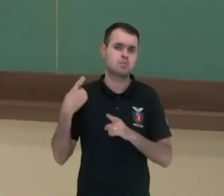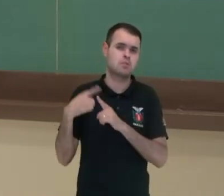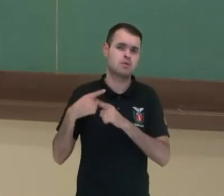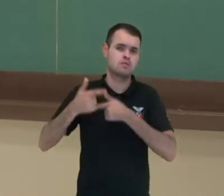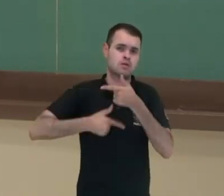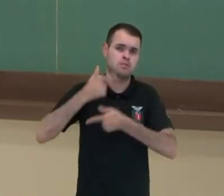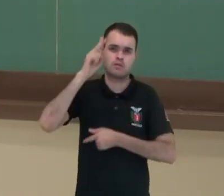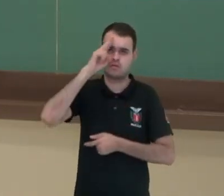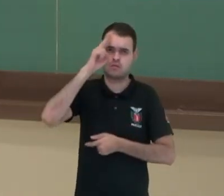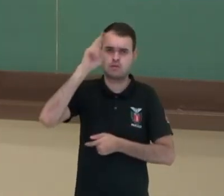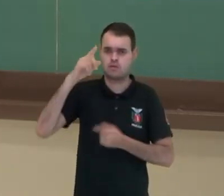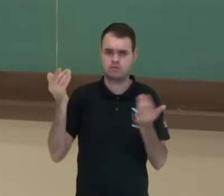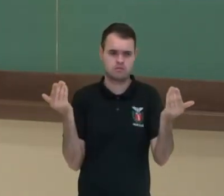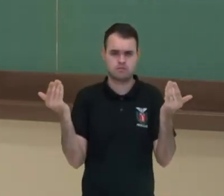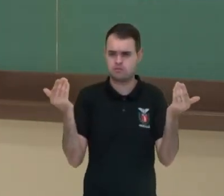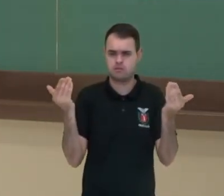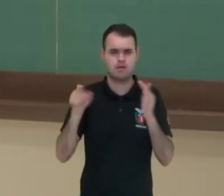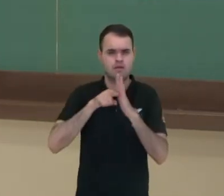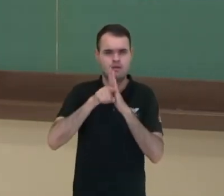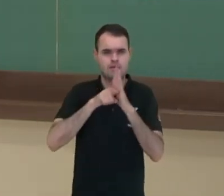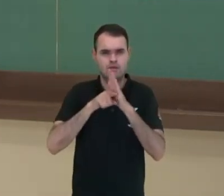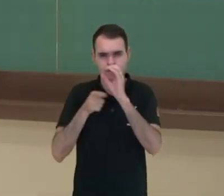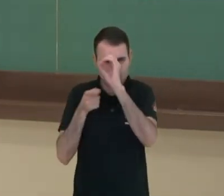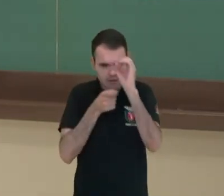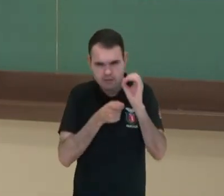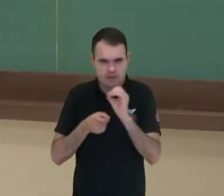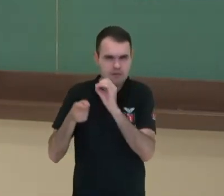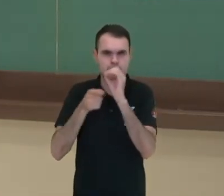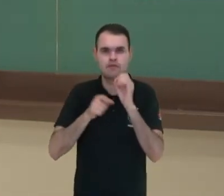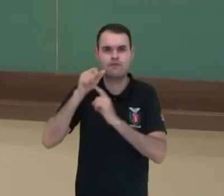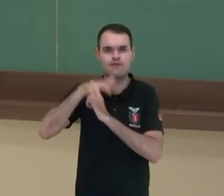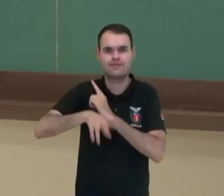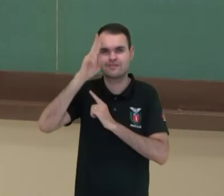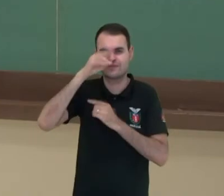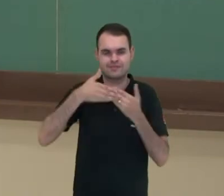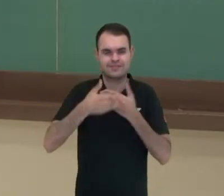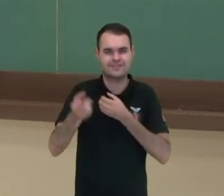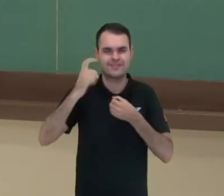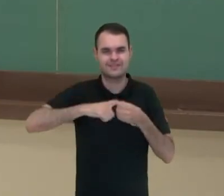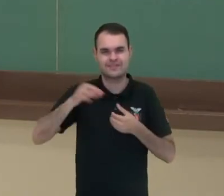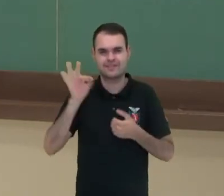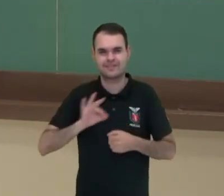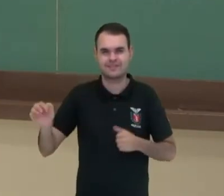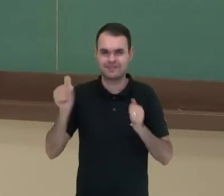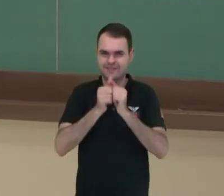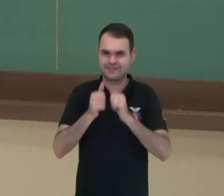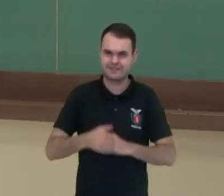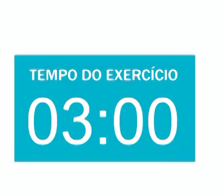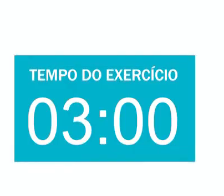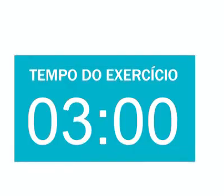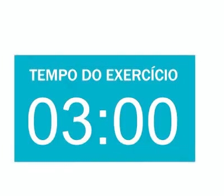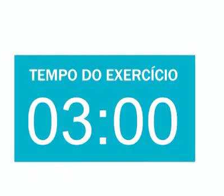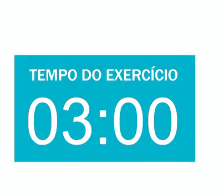trabalho do historiador é comparado com o investigador de fontes históricas. Daqui a pouquinho nós voltamos. Beijão junto.